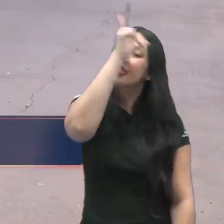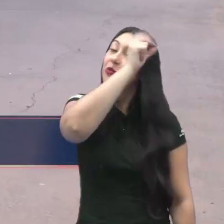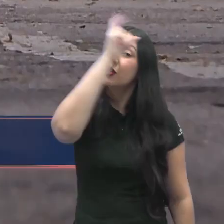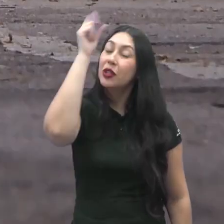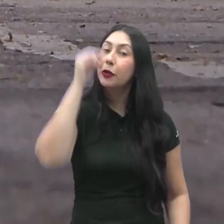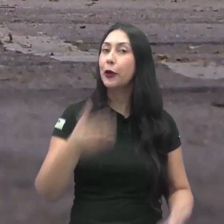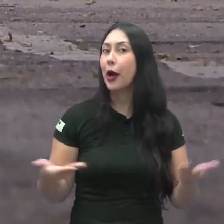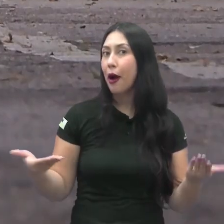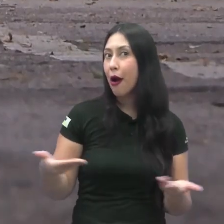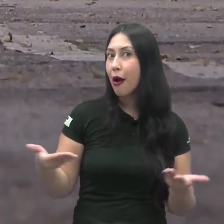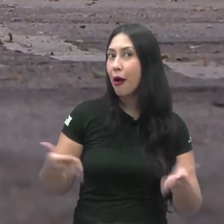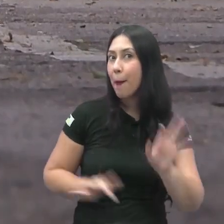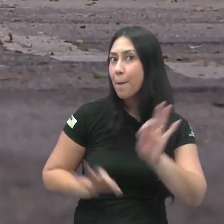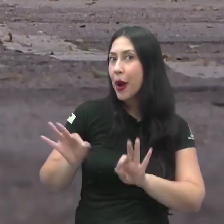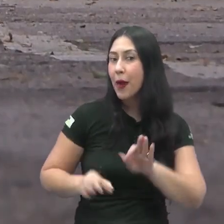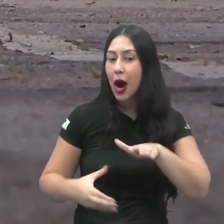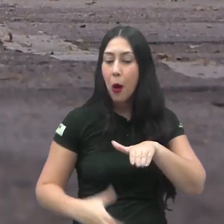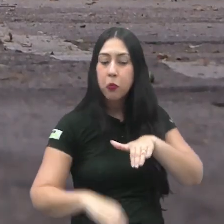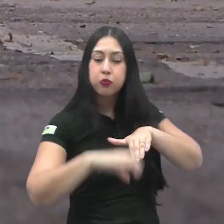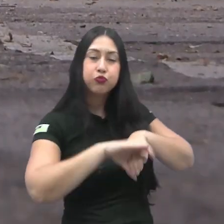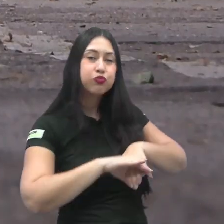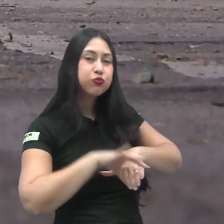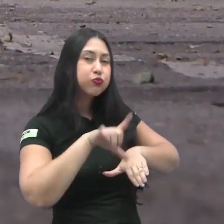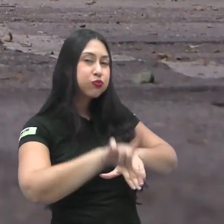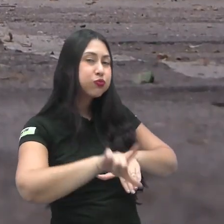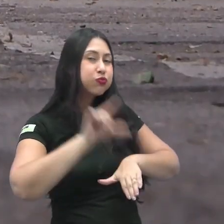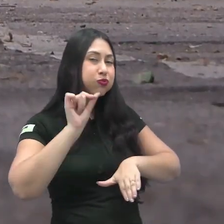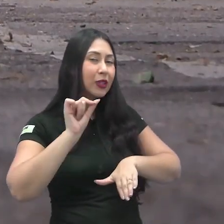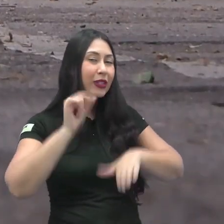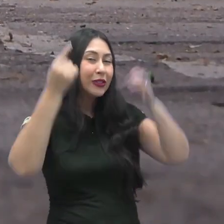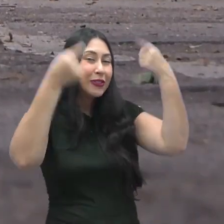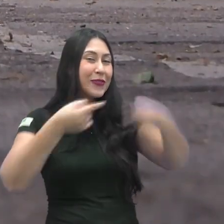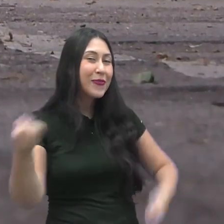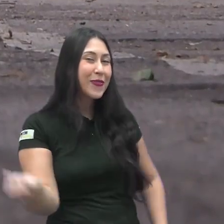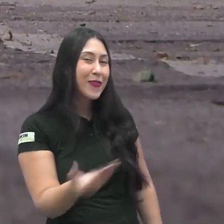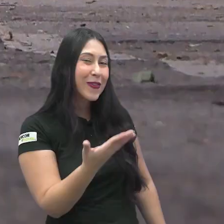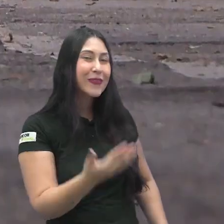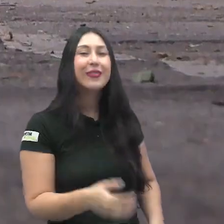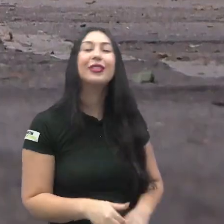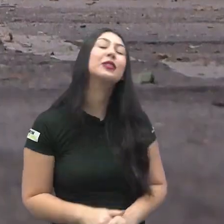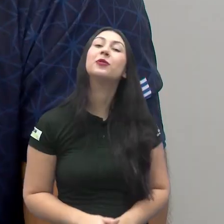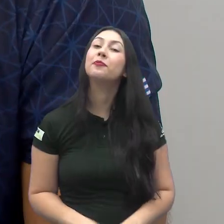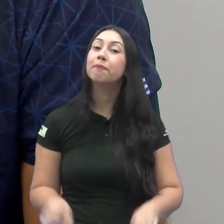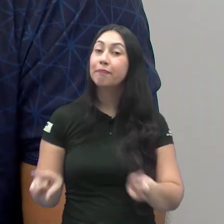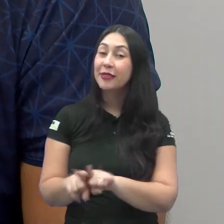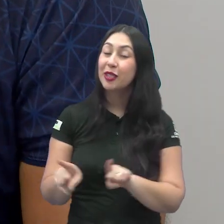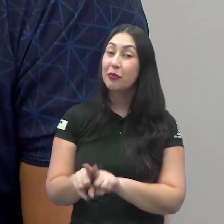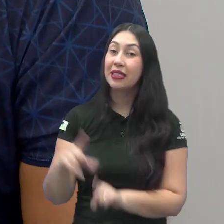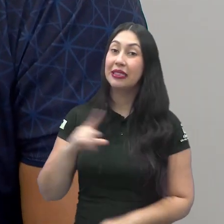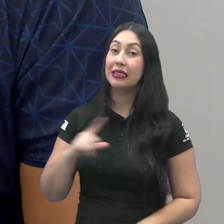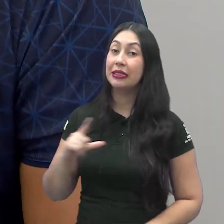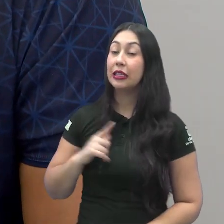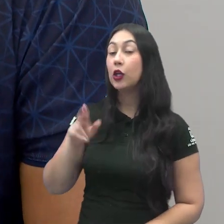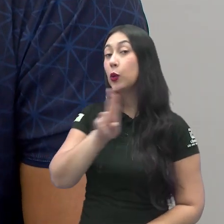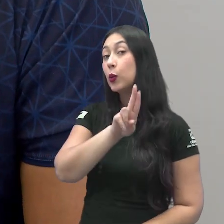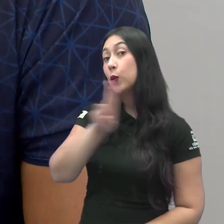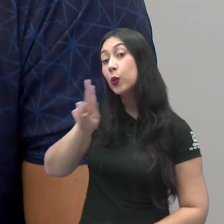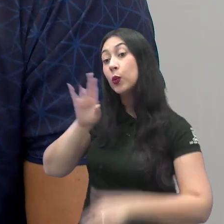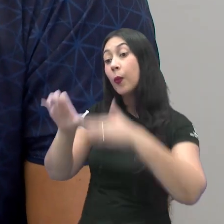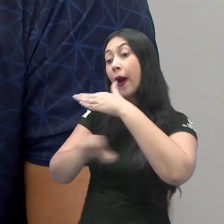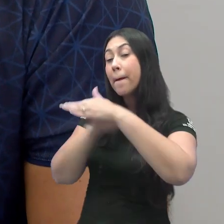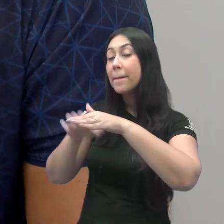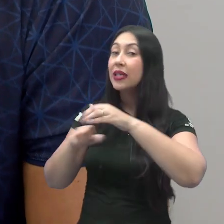Prefeitura. Agora é só preparar o tênis e escolher o próximo desafio. Lá também tem o nome das empresas que